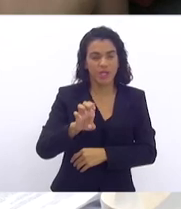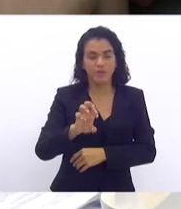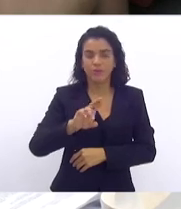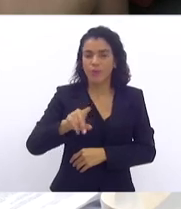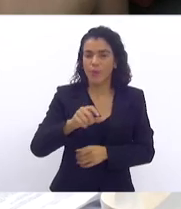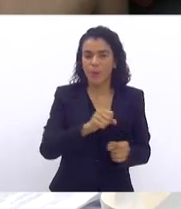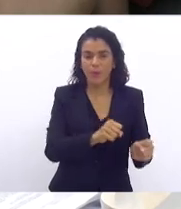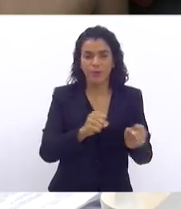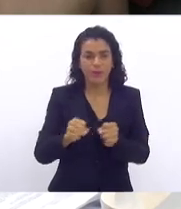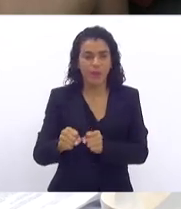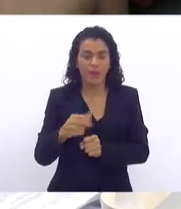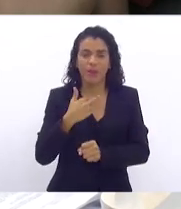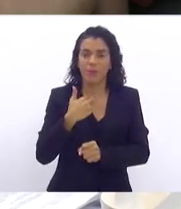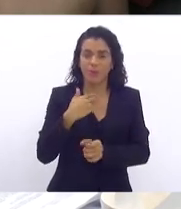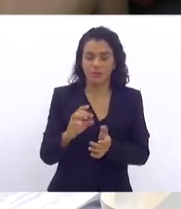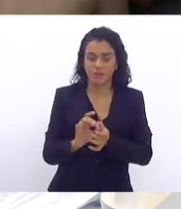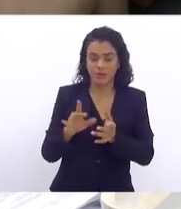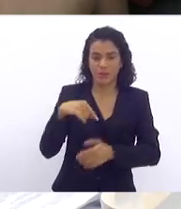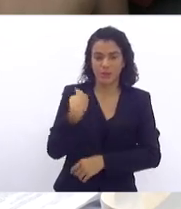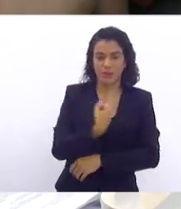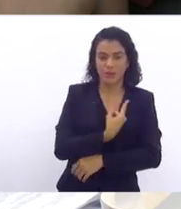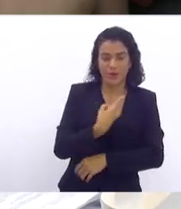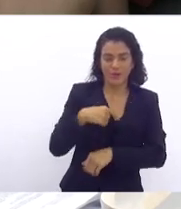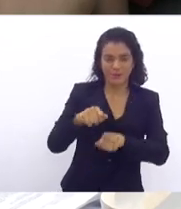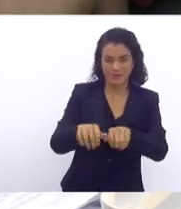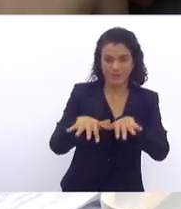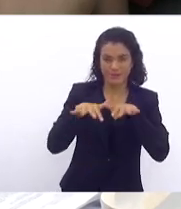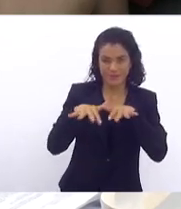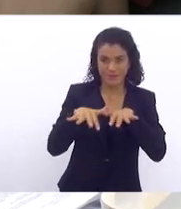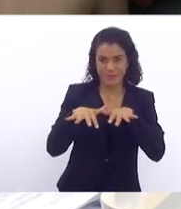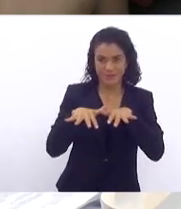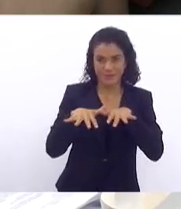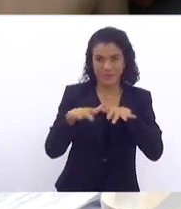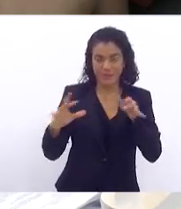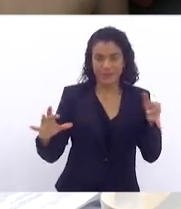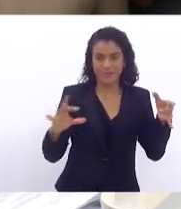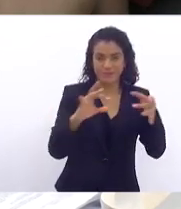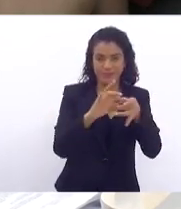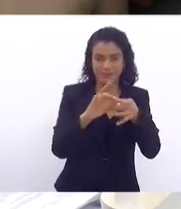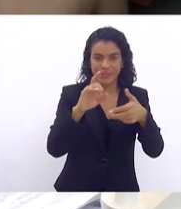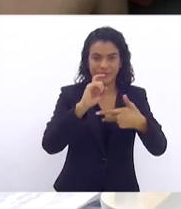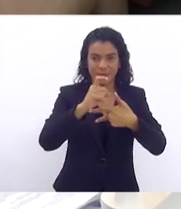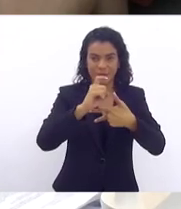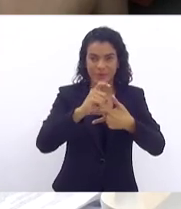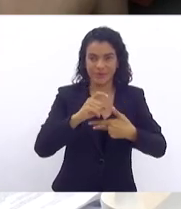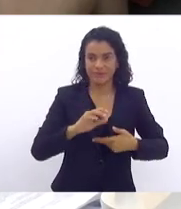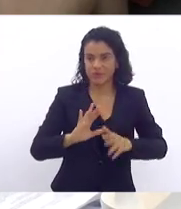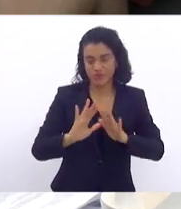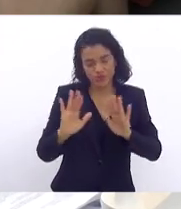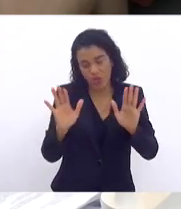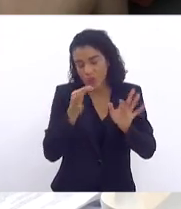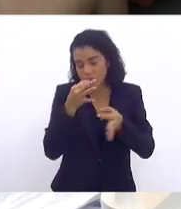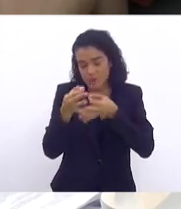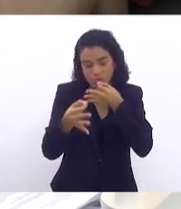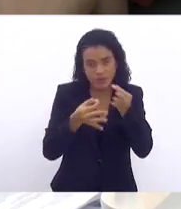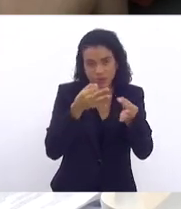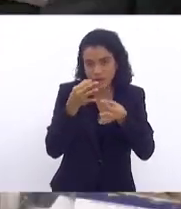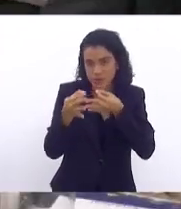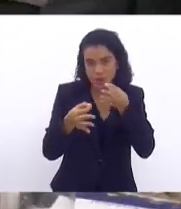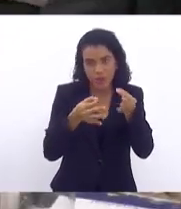ser autorizado pelo Parlamento. Poder Executivo via Rio Metrópole. Sim. Presidente, uma das dúvidas